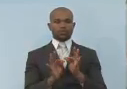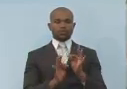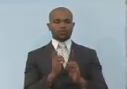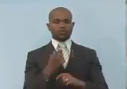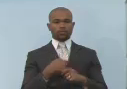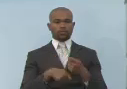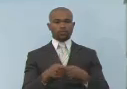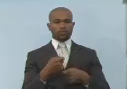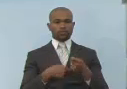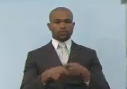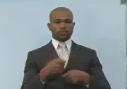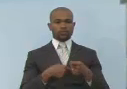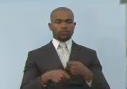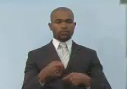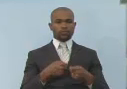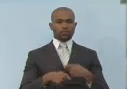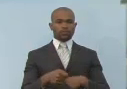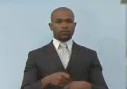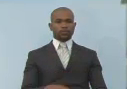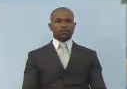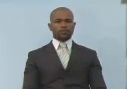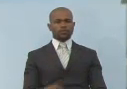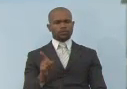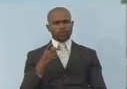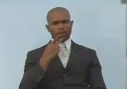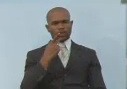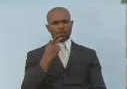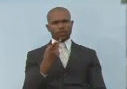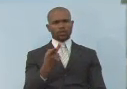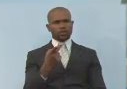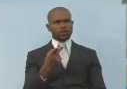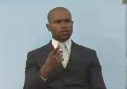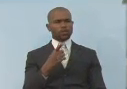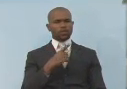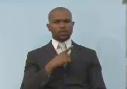administração. É, o senhor falou que tem